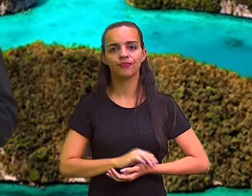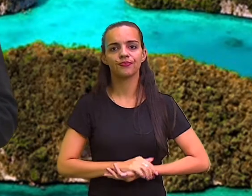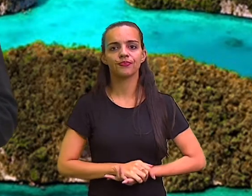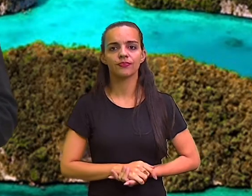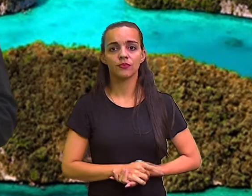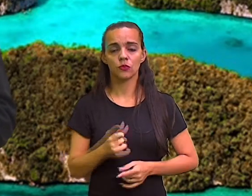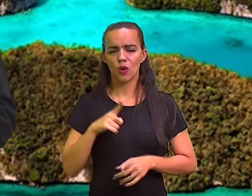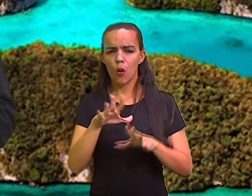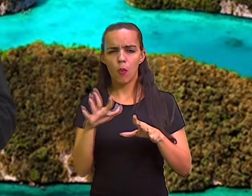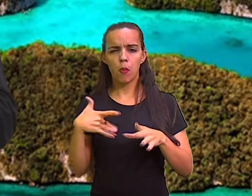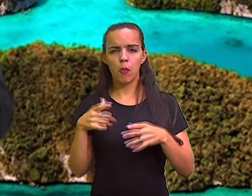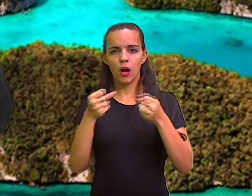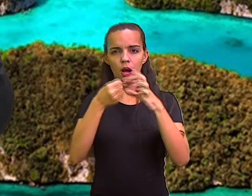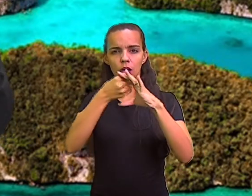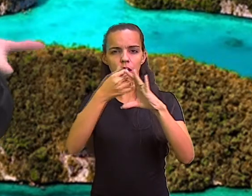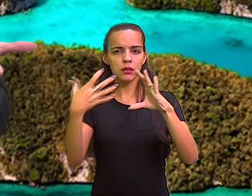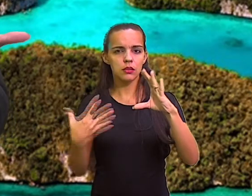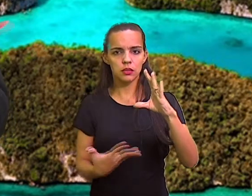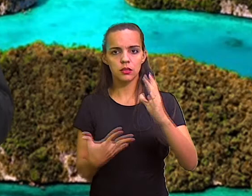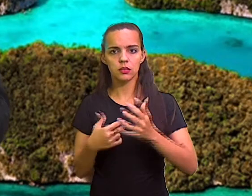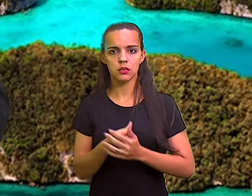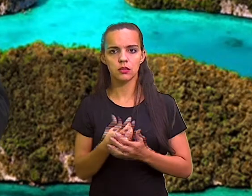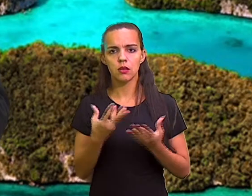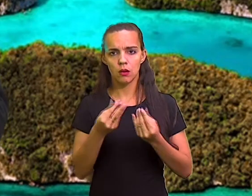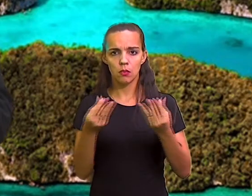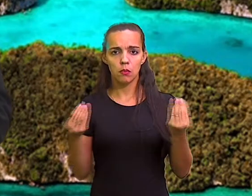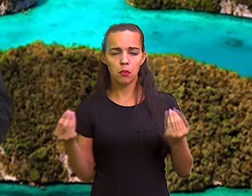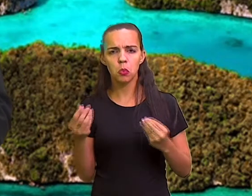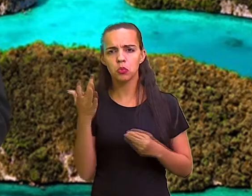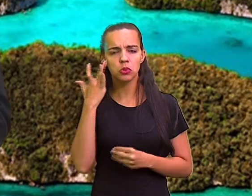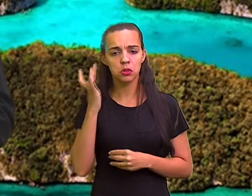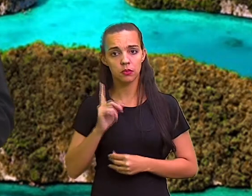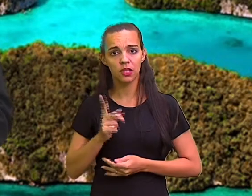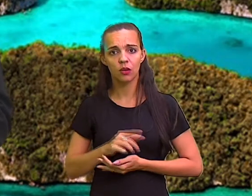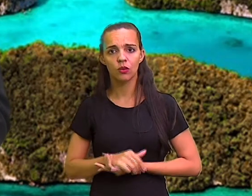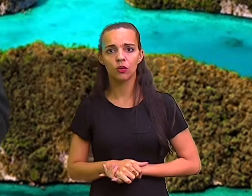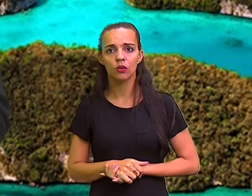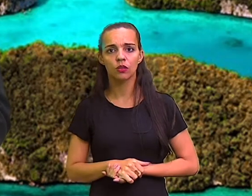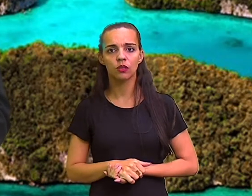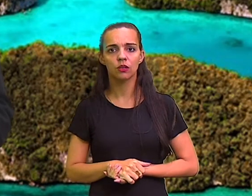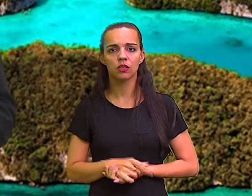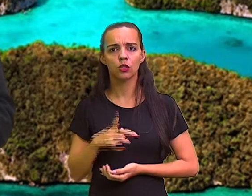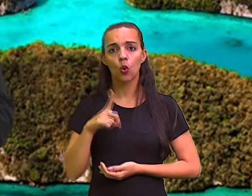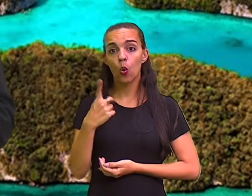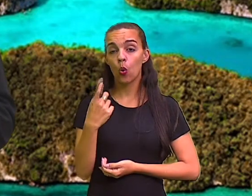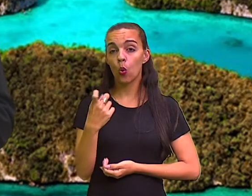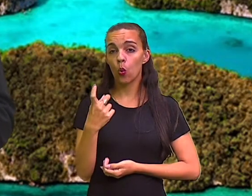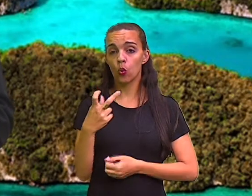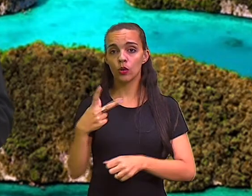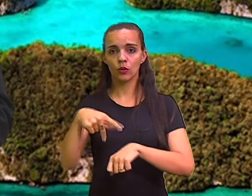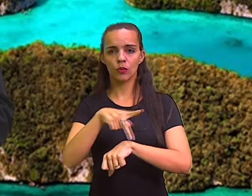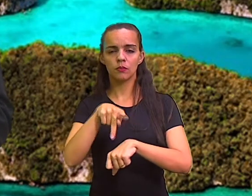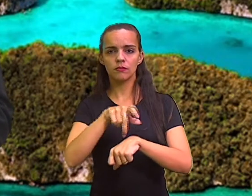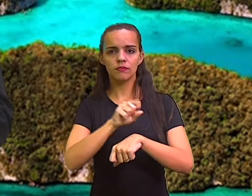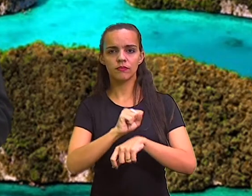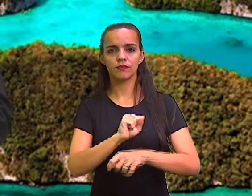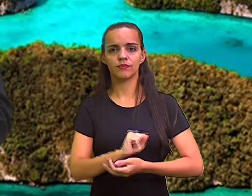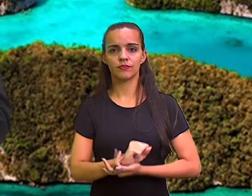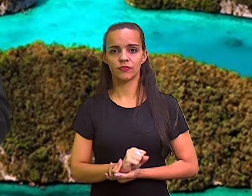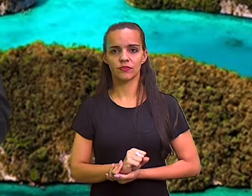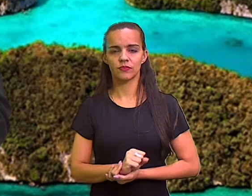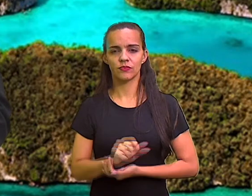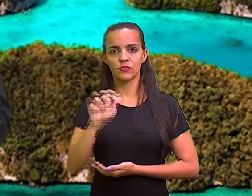uma característica para muitos que não sabiam, é o único país